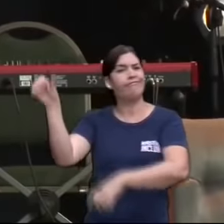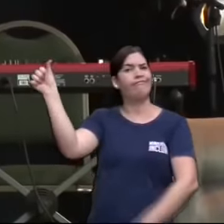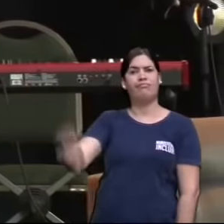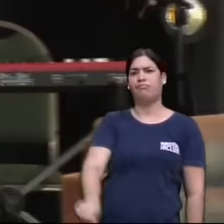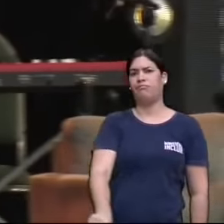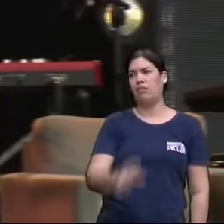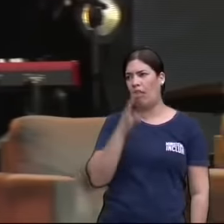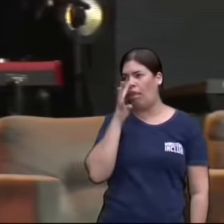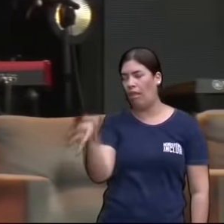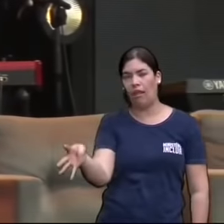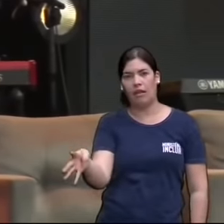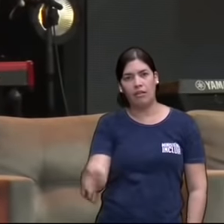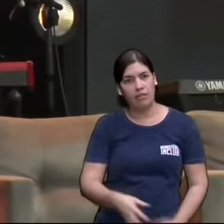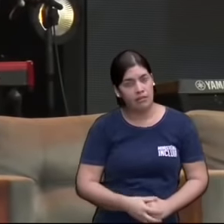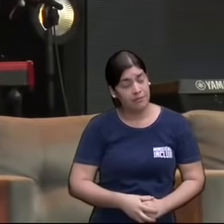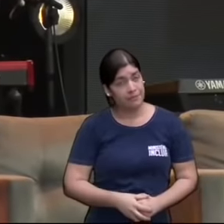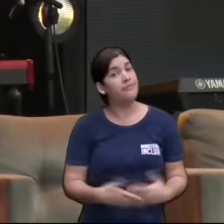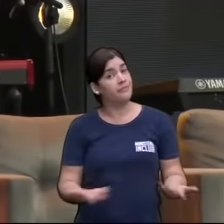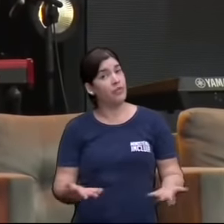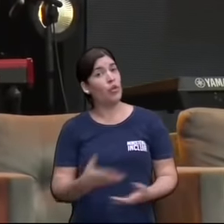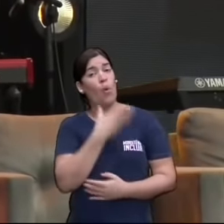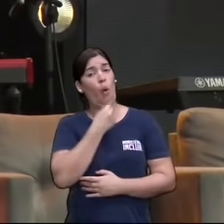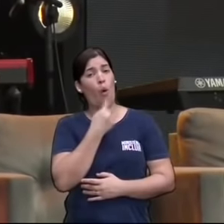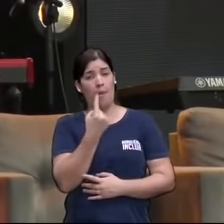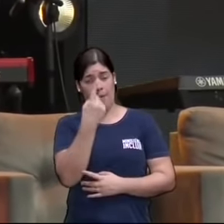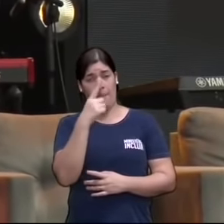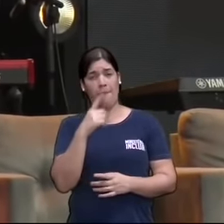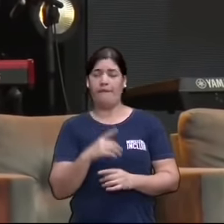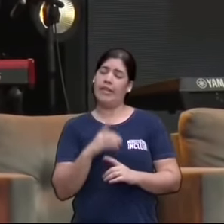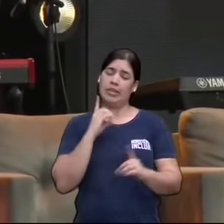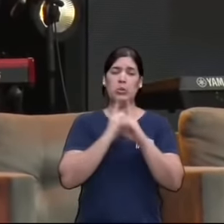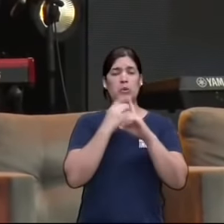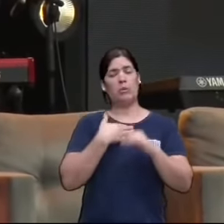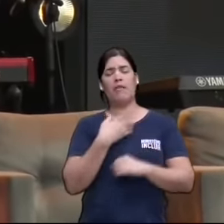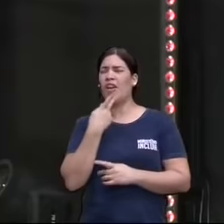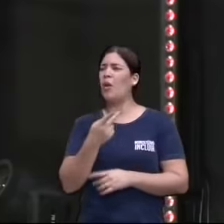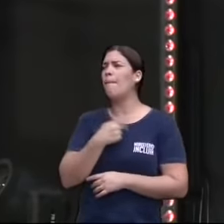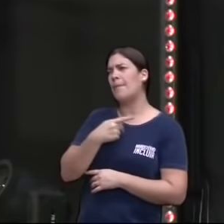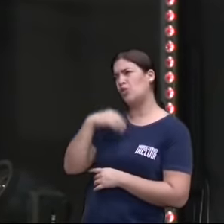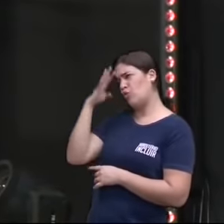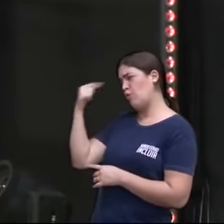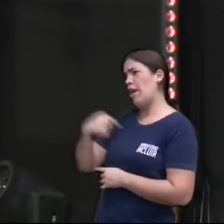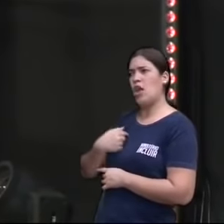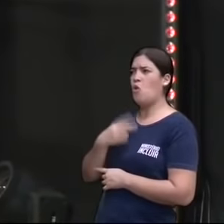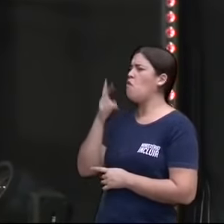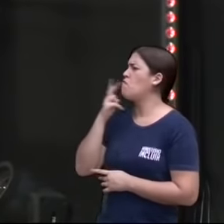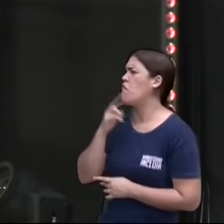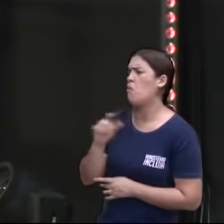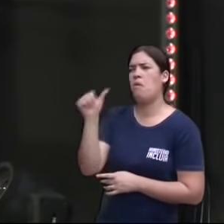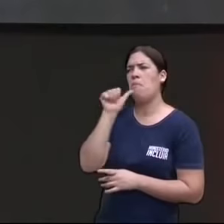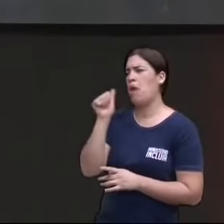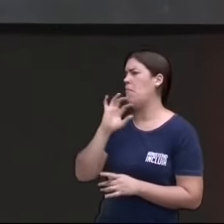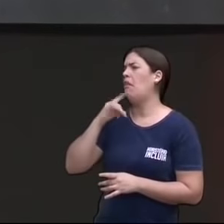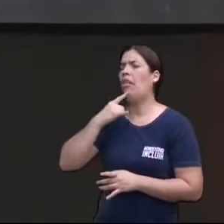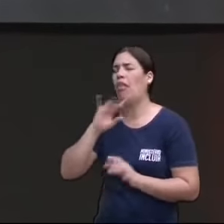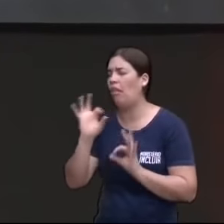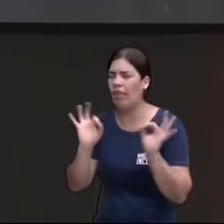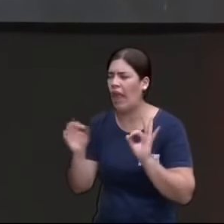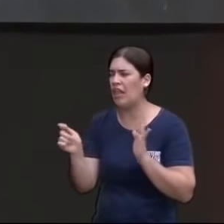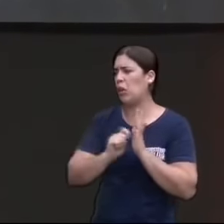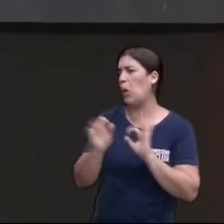vez, falou, pastor, olha só, eu não bebo, eu não fumo, eu não uso